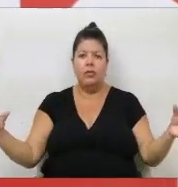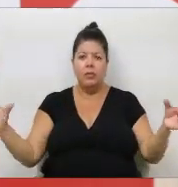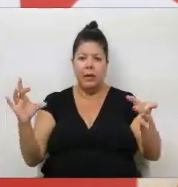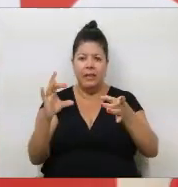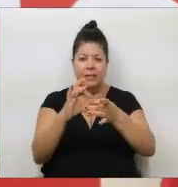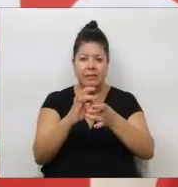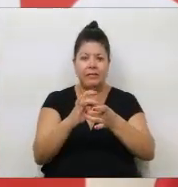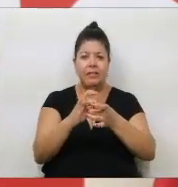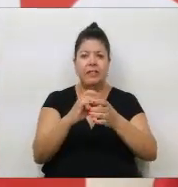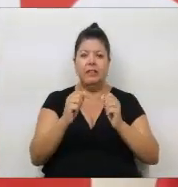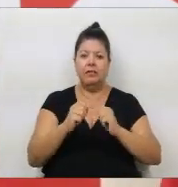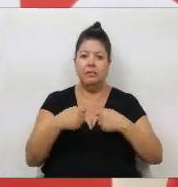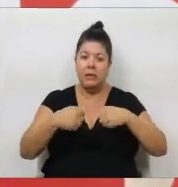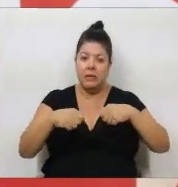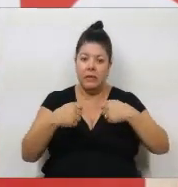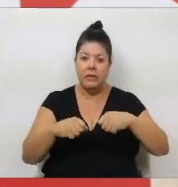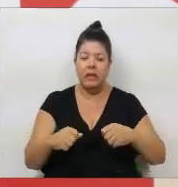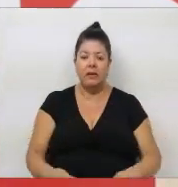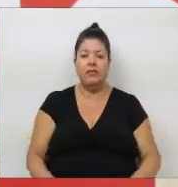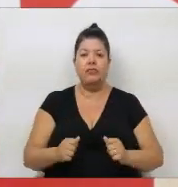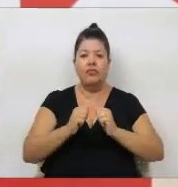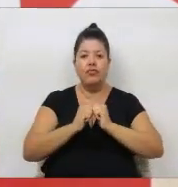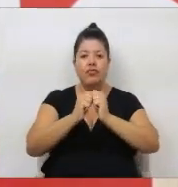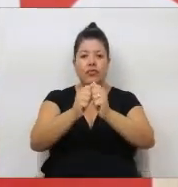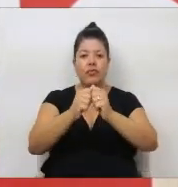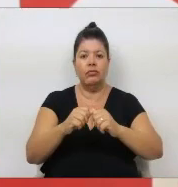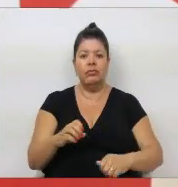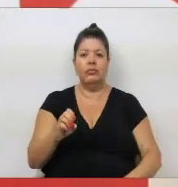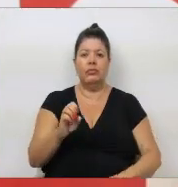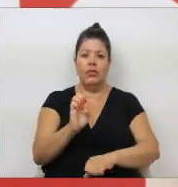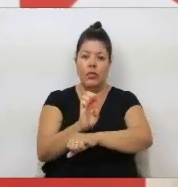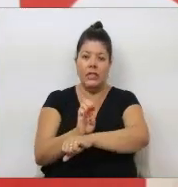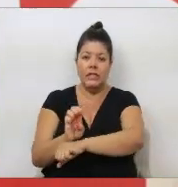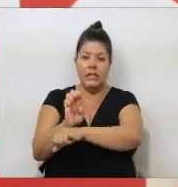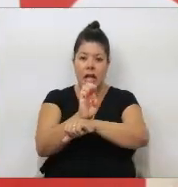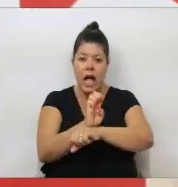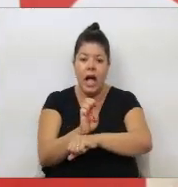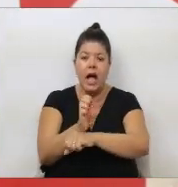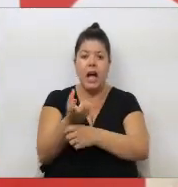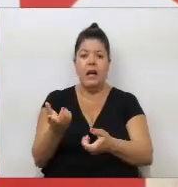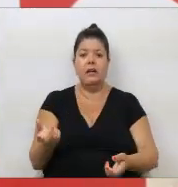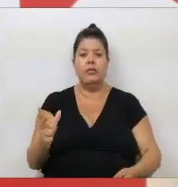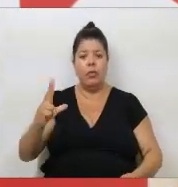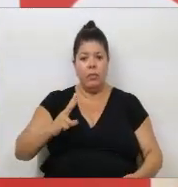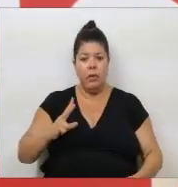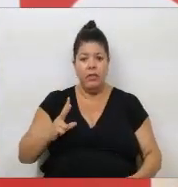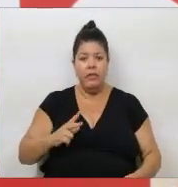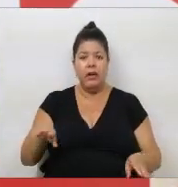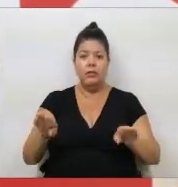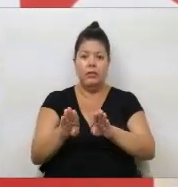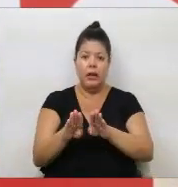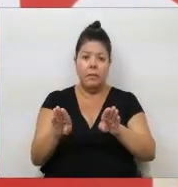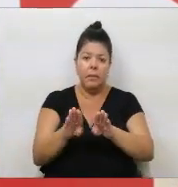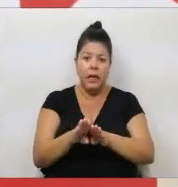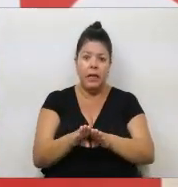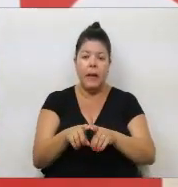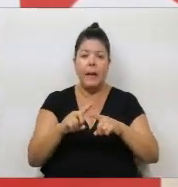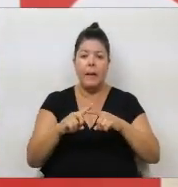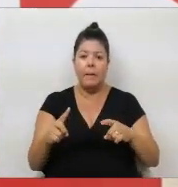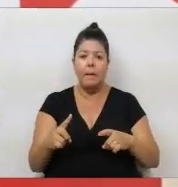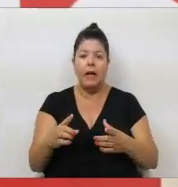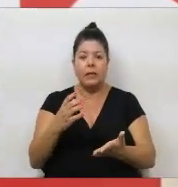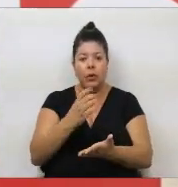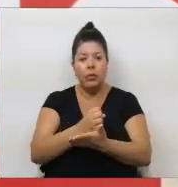necessárias, com a União, com parcerias com o Estado, com parcerias com a iniciativa privada, mas que a gente